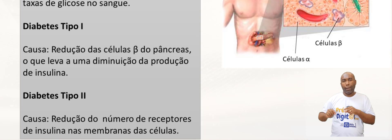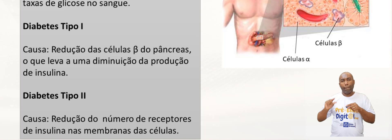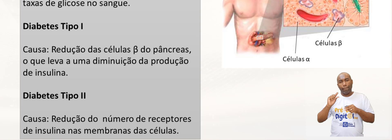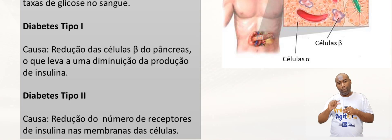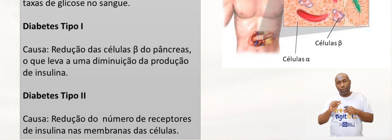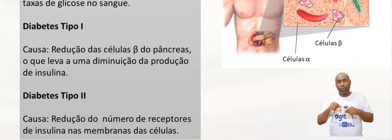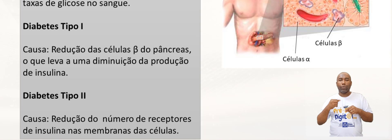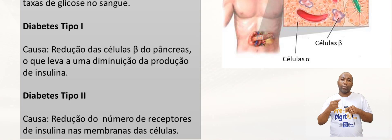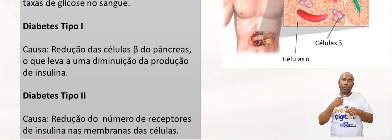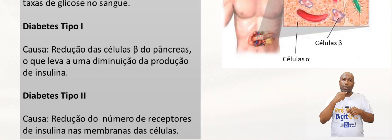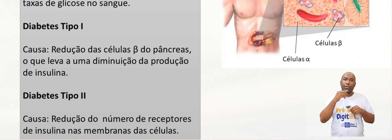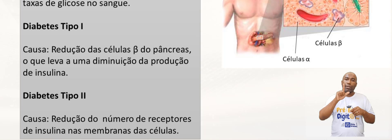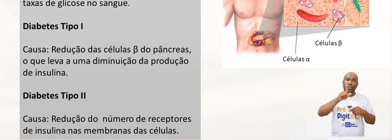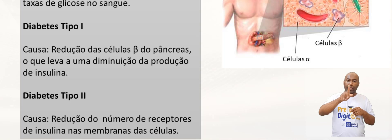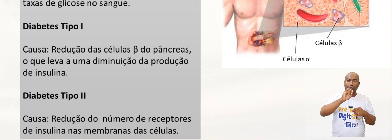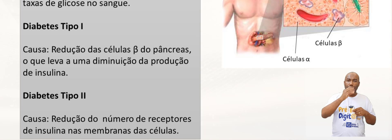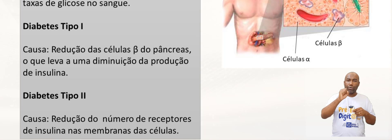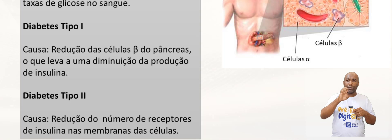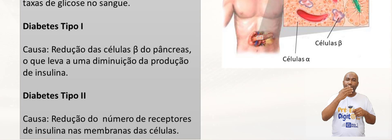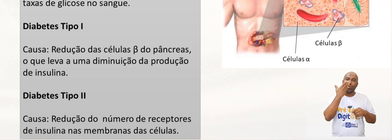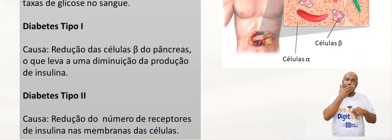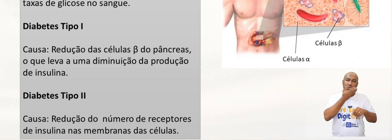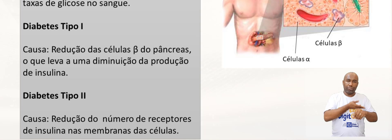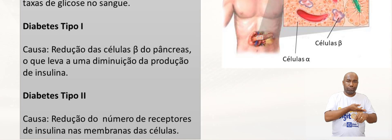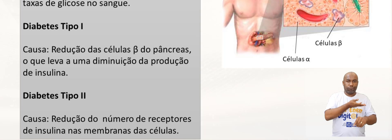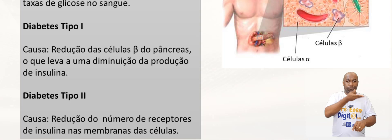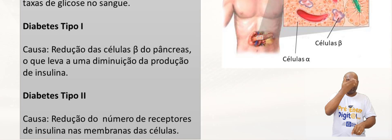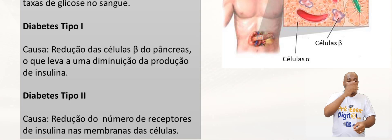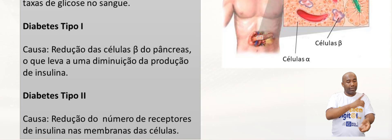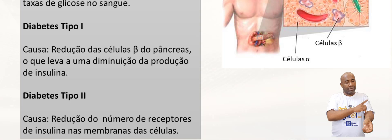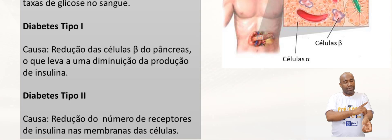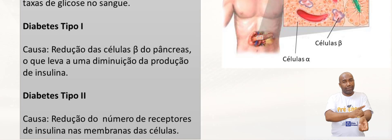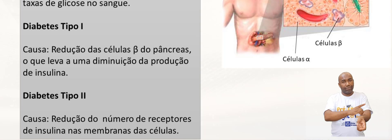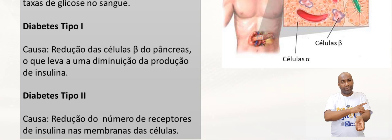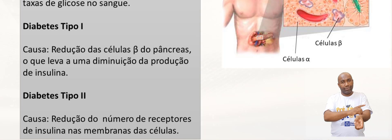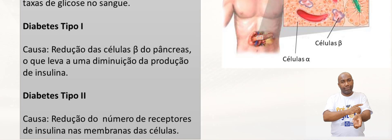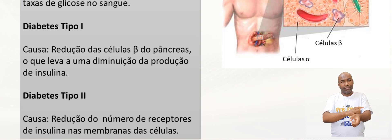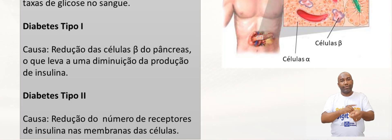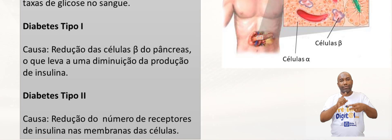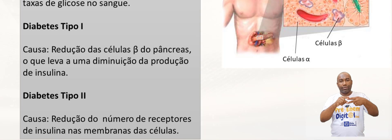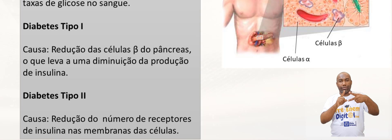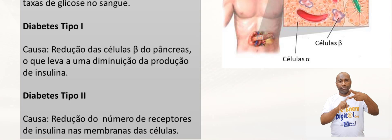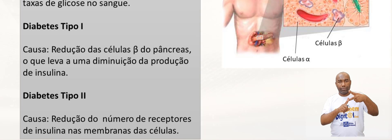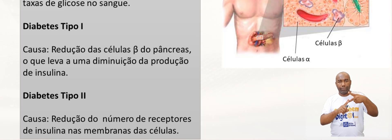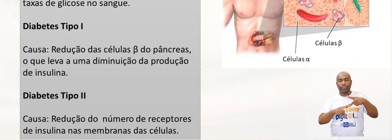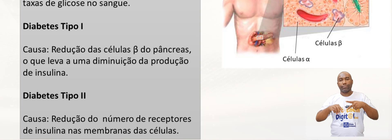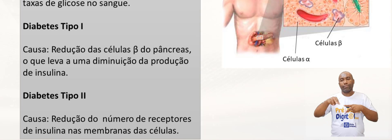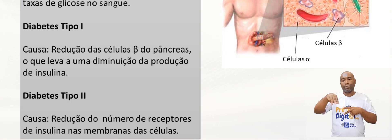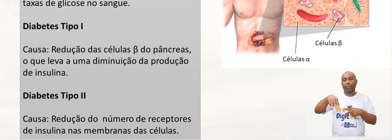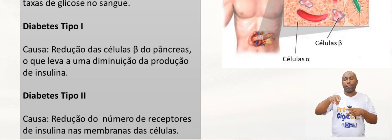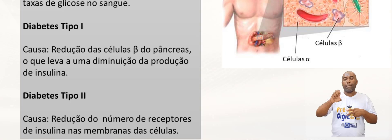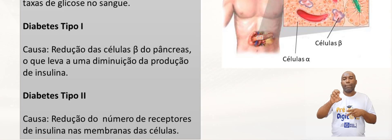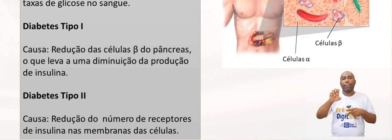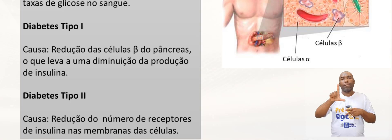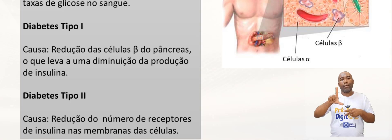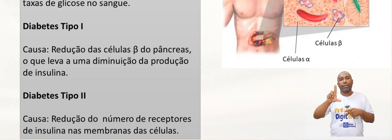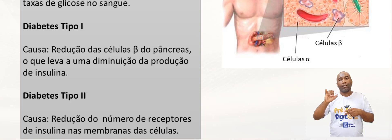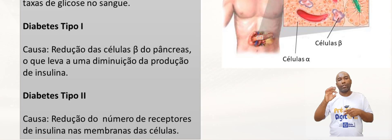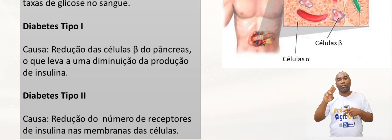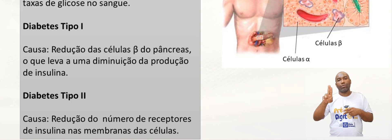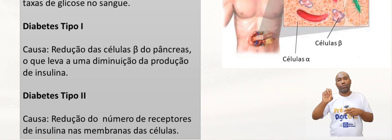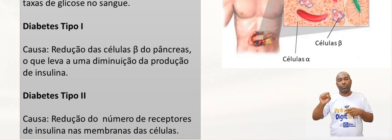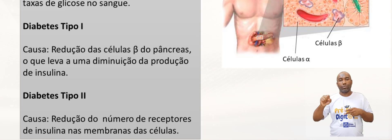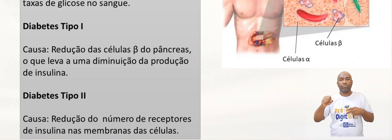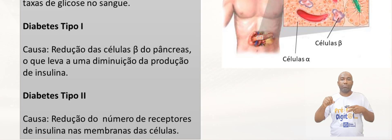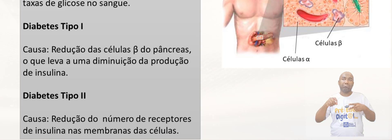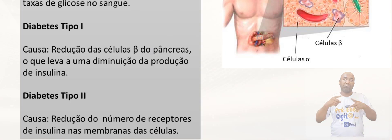insatisfatória. Existem 2 tipos de diabetes mellitus. Tipo 1.